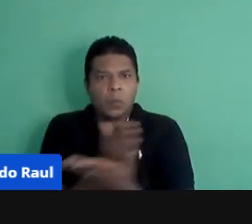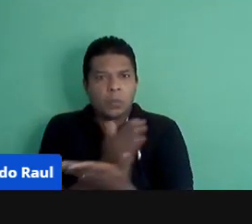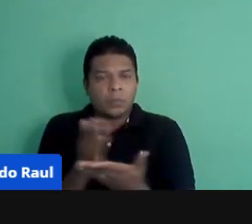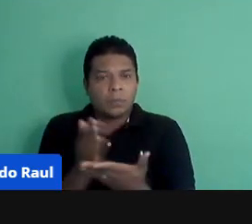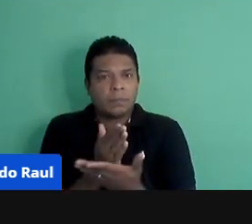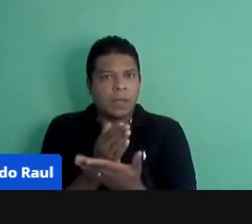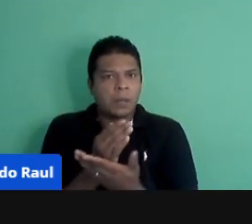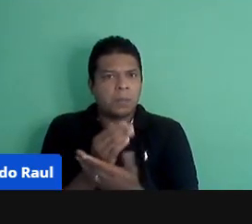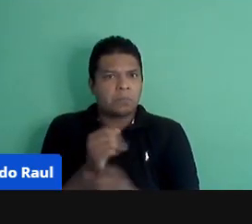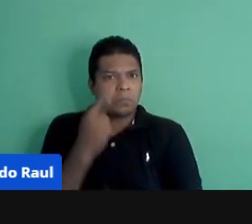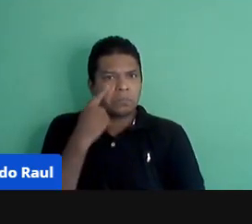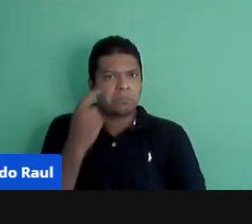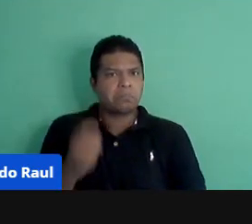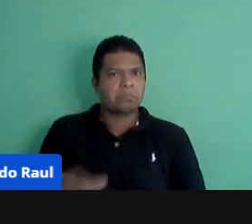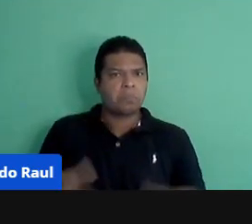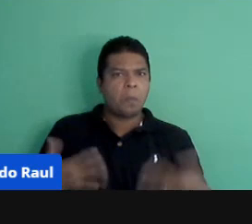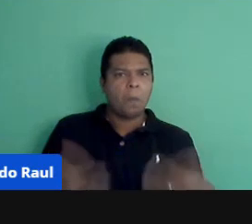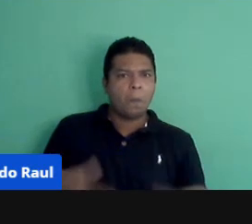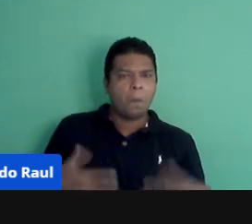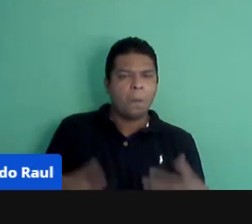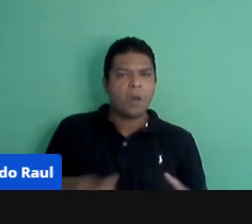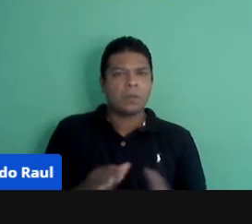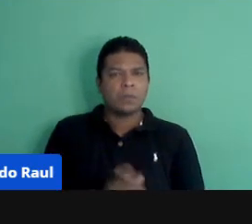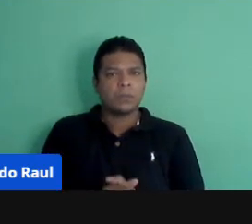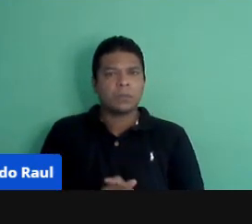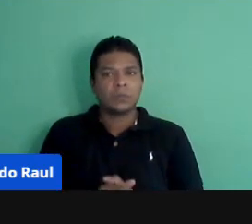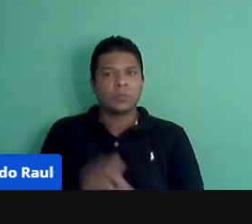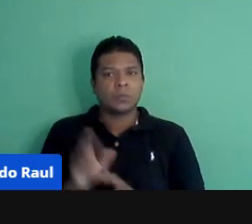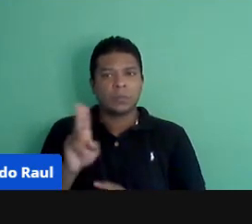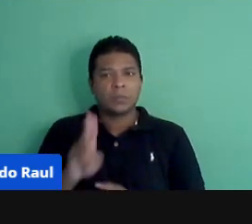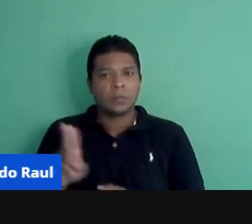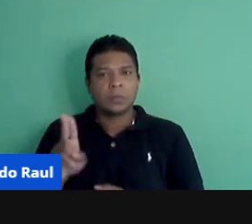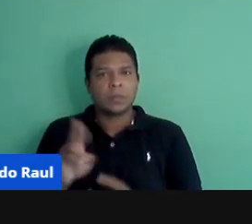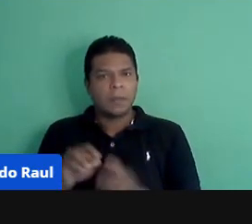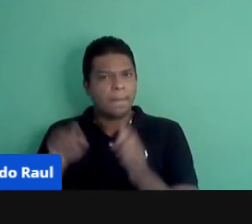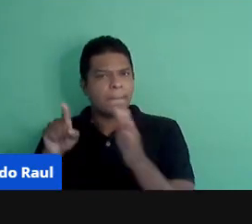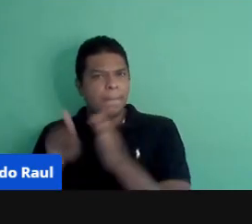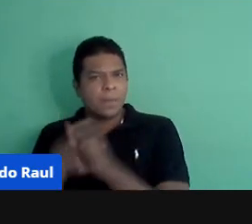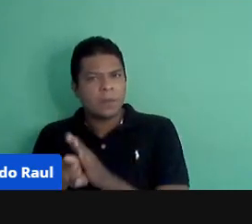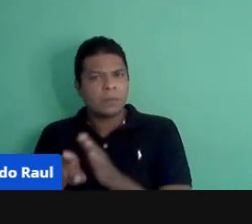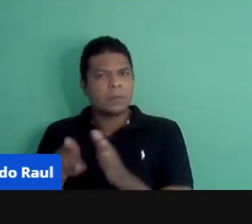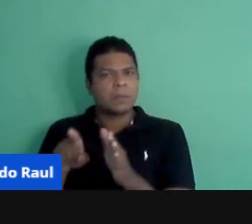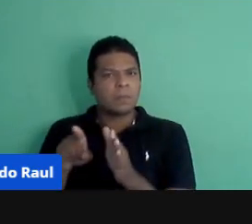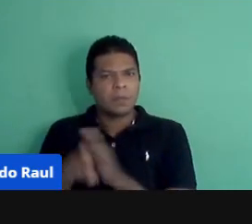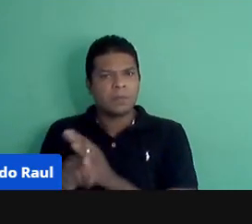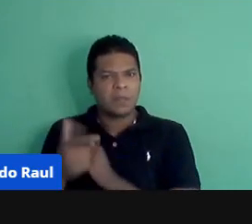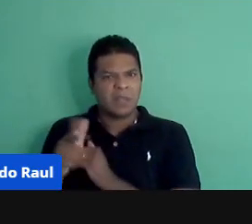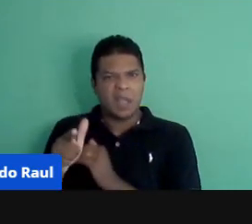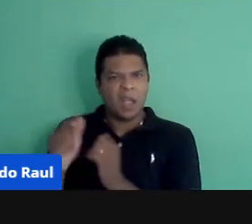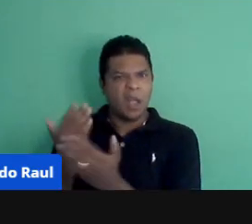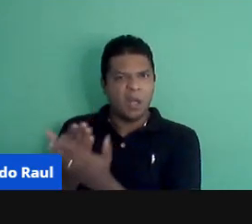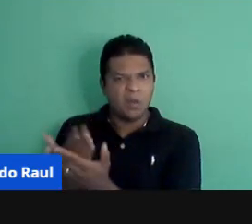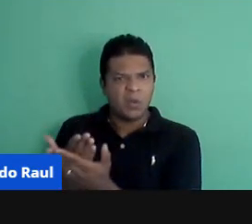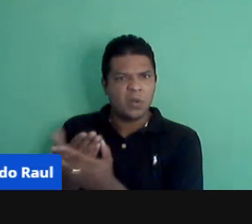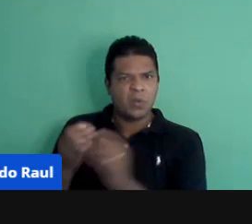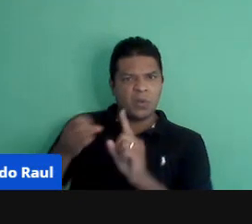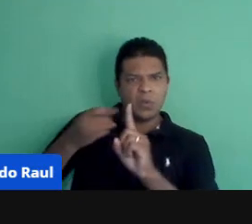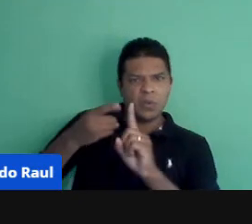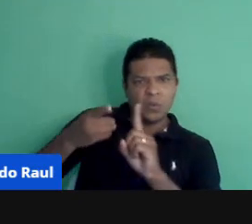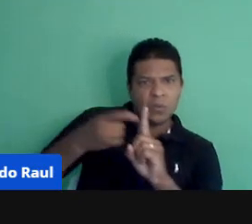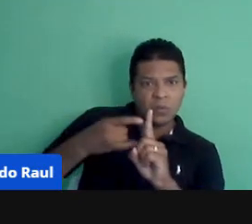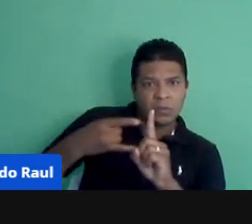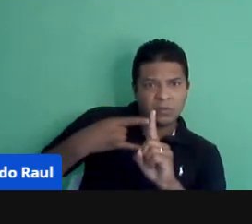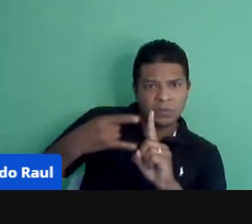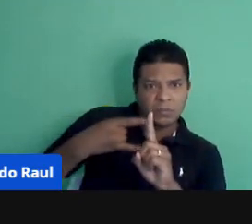que quando não era utilizado numa determinada aula, os alunos perguntavam, professor, mas não vai ter aula no Meet? Porque eles querem